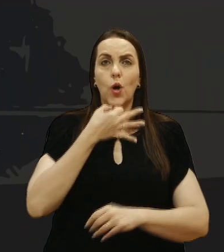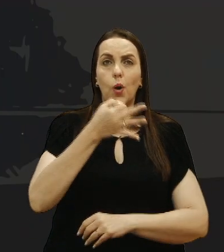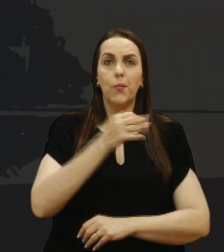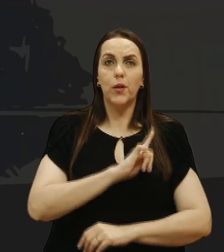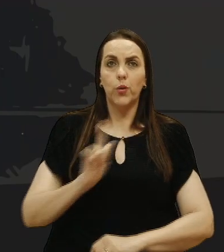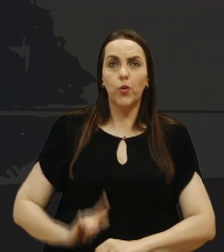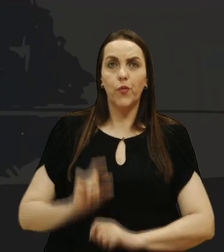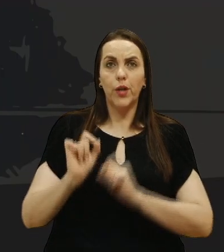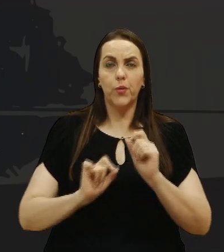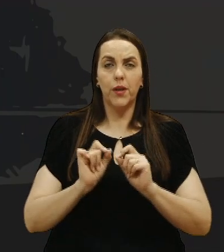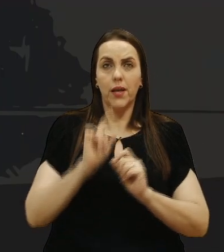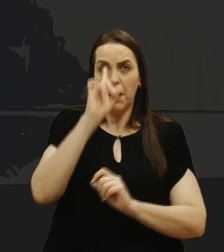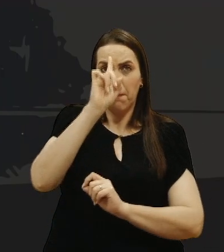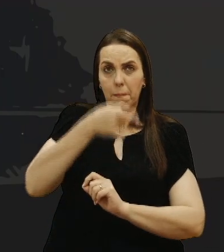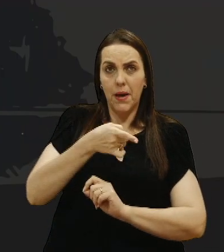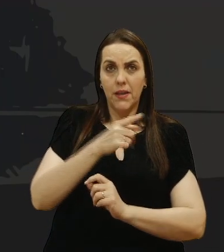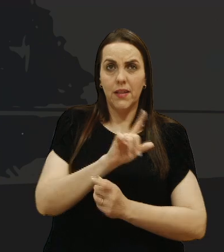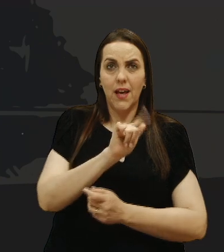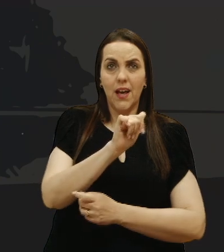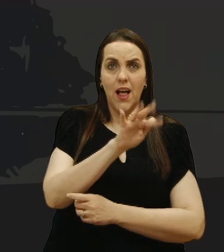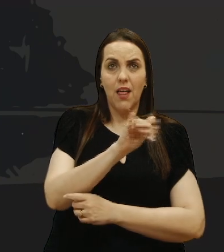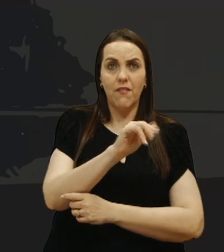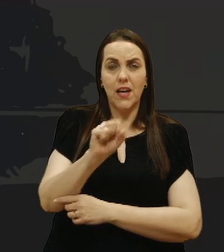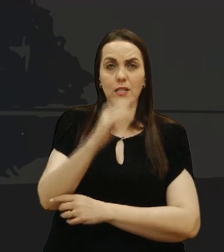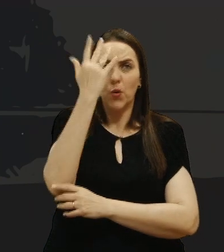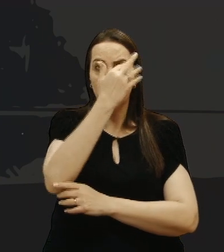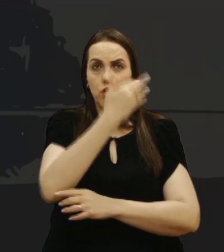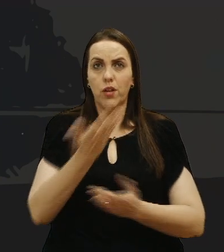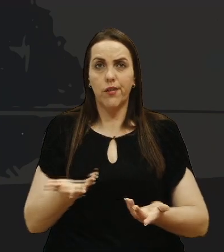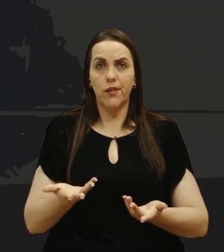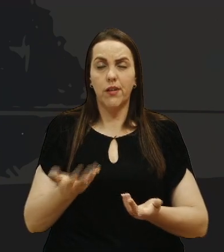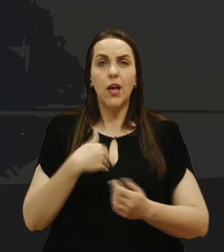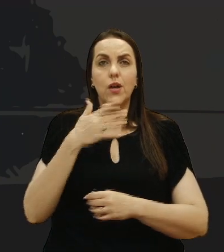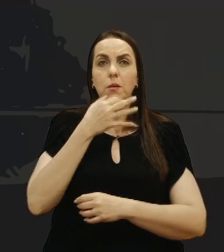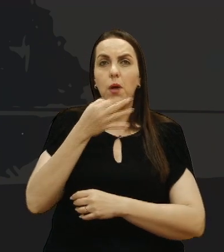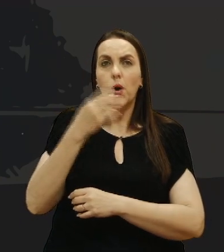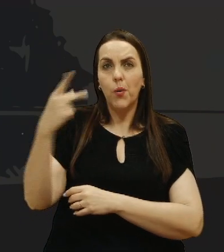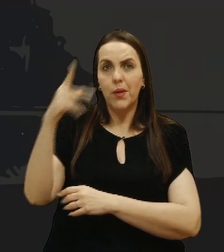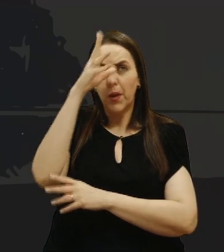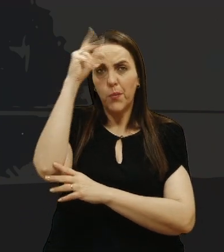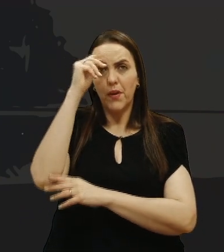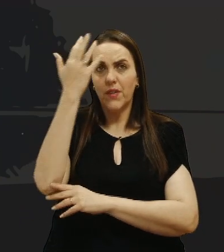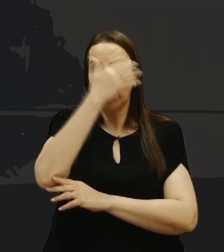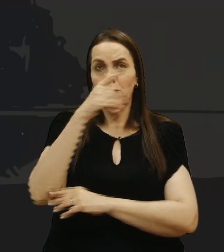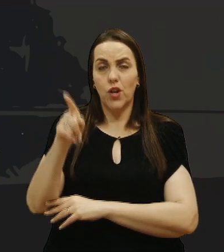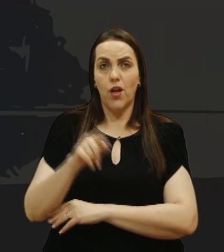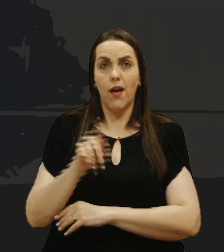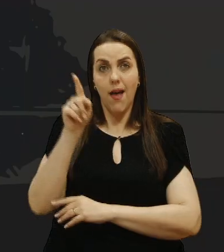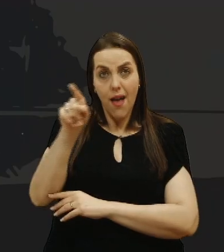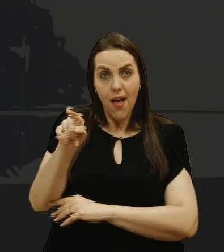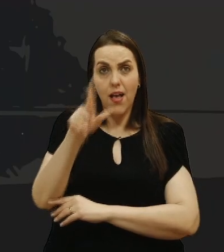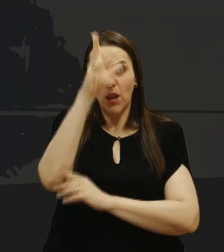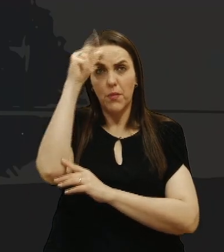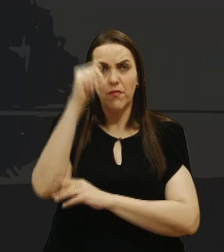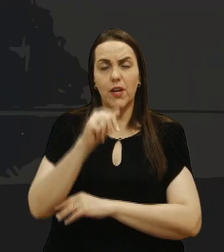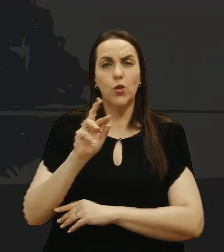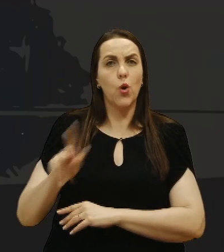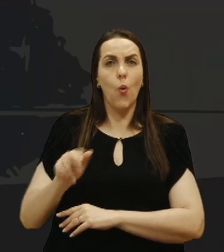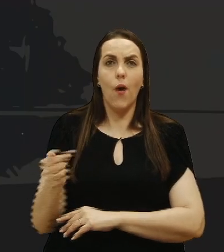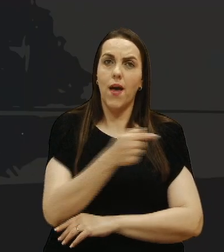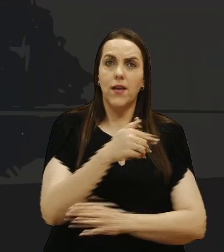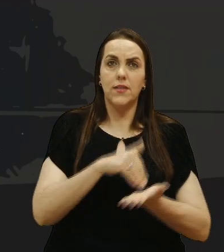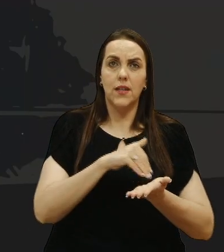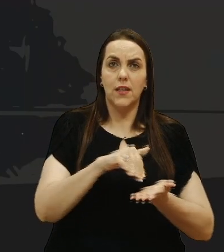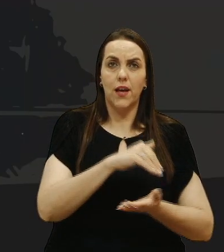Quem manda no governo é o Galafassi ou é o Adiló? Mas eu quero saber a opinião do Adiló, porque o prefeito é ele, não é o Galafassi. E aí a